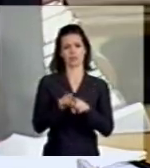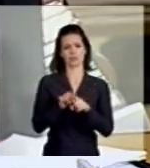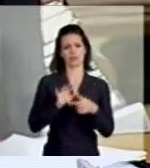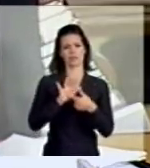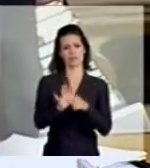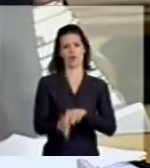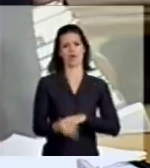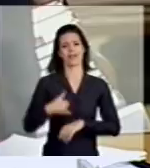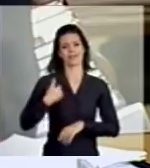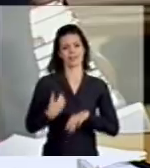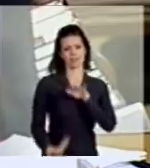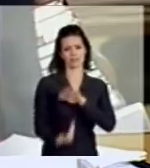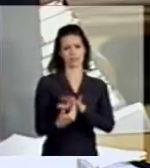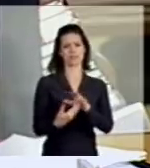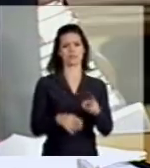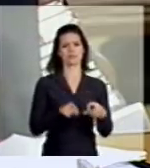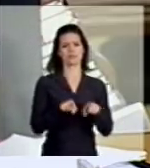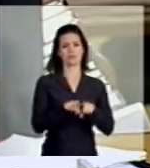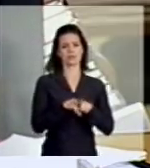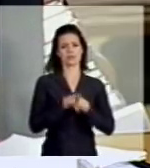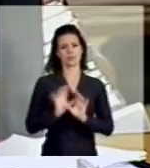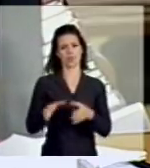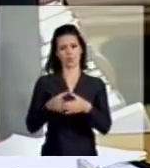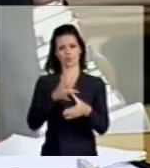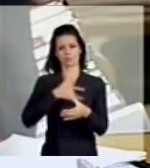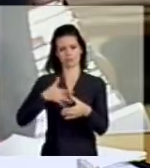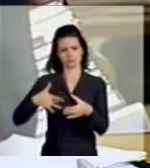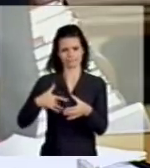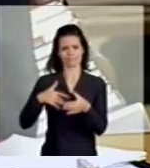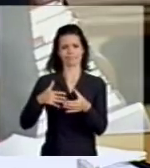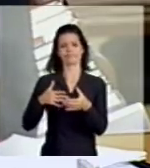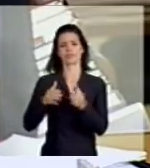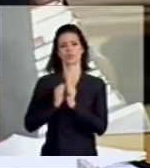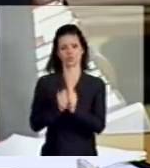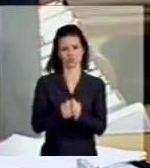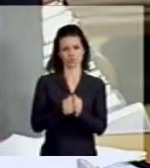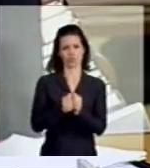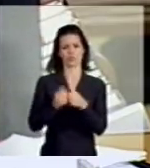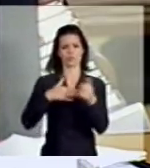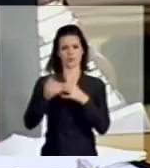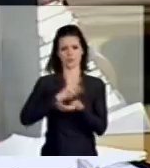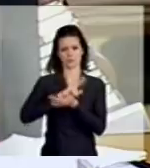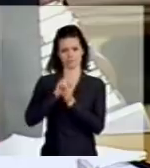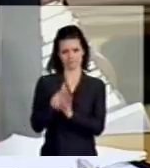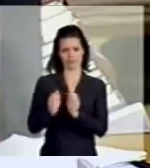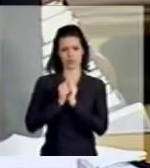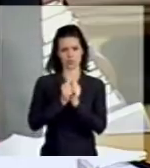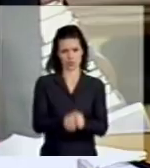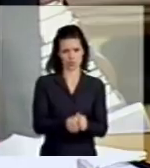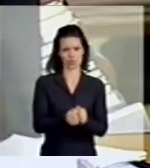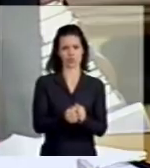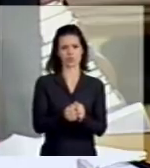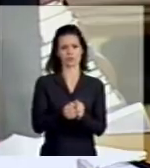o acompanhamento por uma equipe multidisciplinar e a passagem com